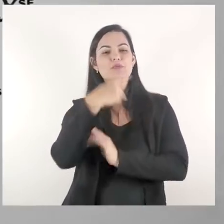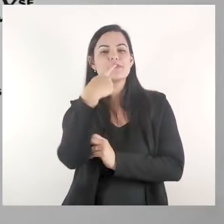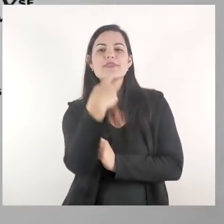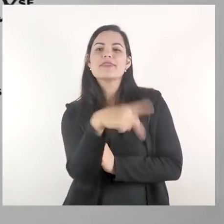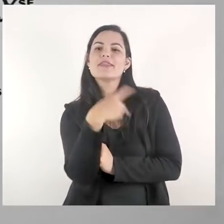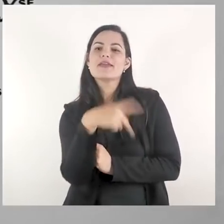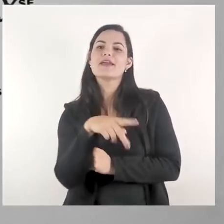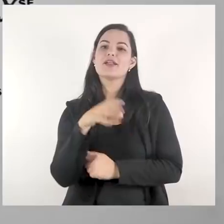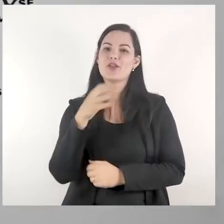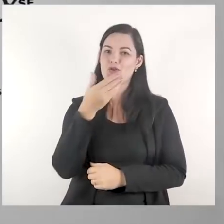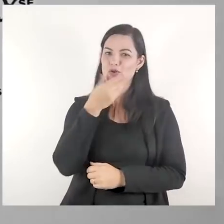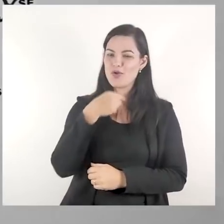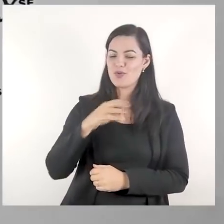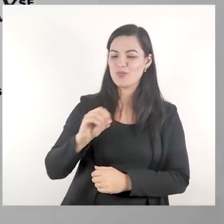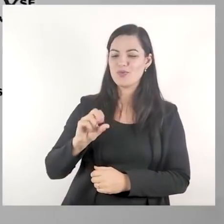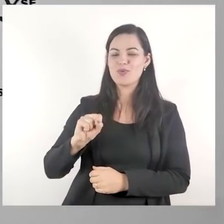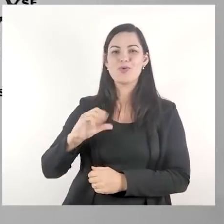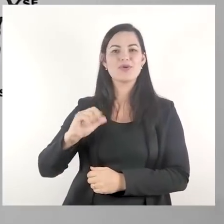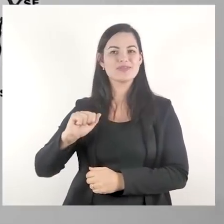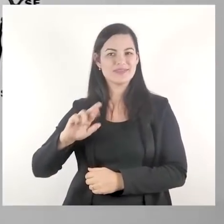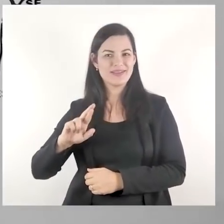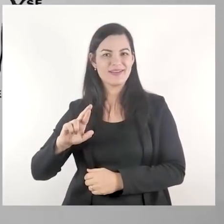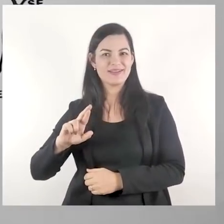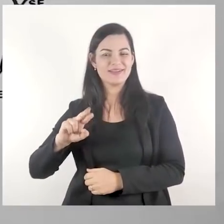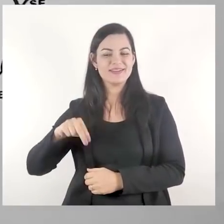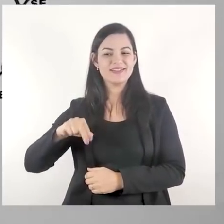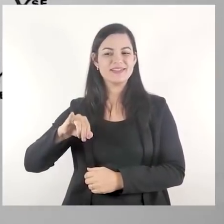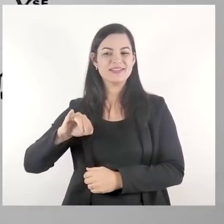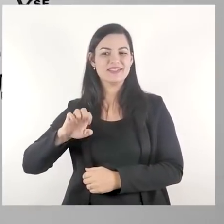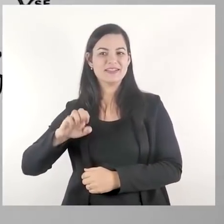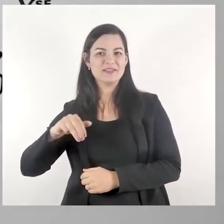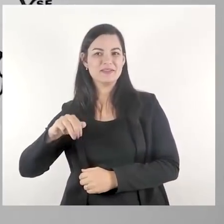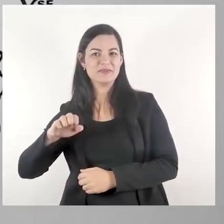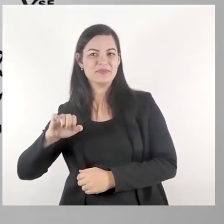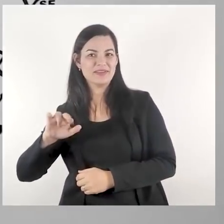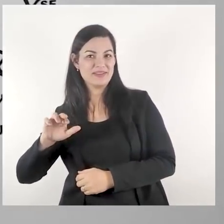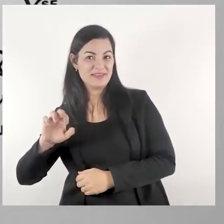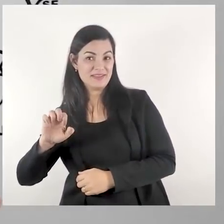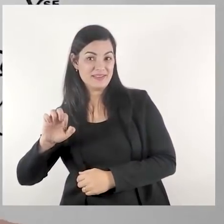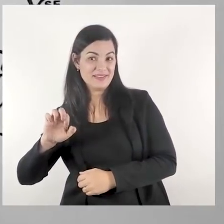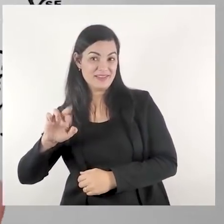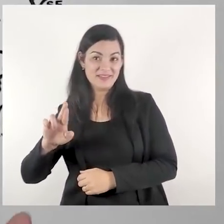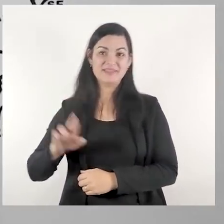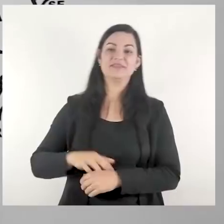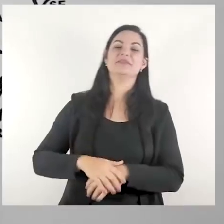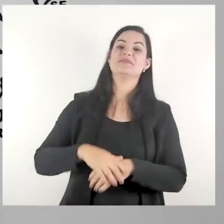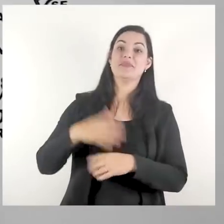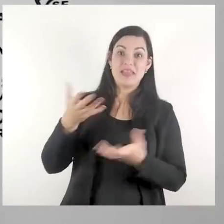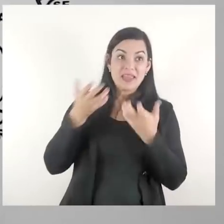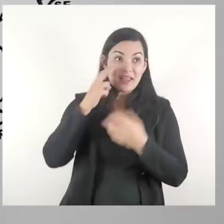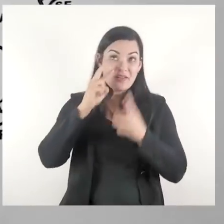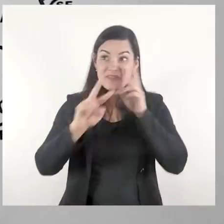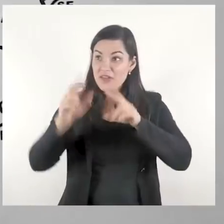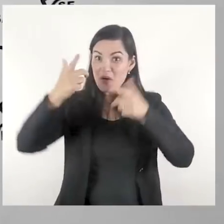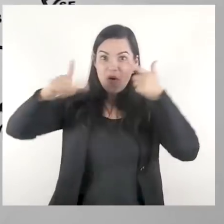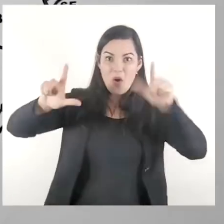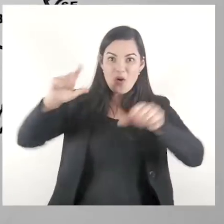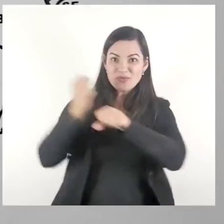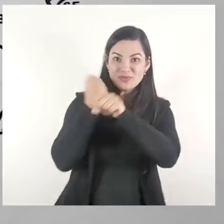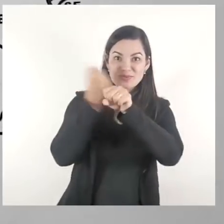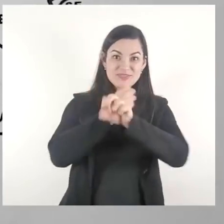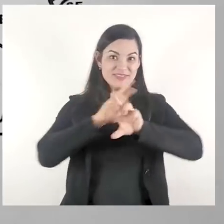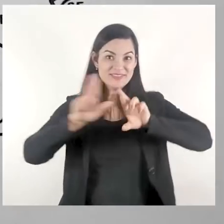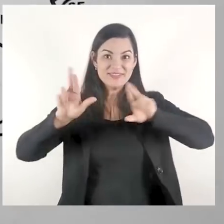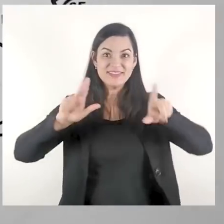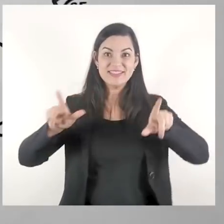bem bonito de ser feita. Querem ver mais algumas construções com essas formas geométricas e